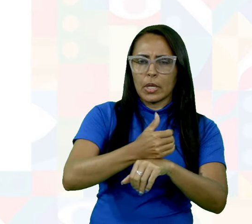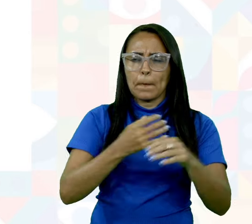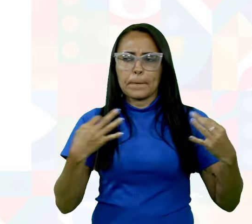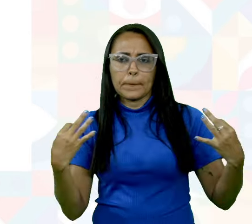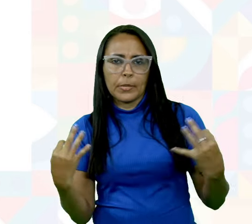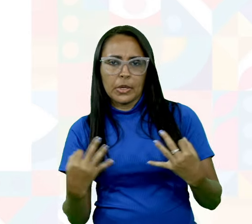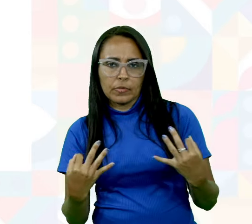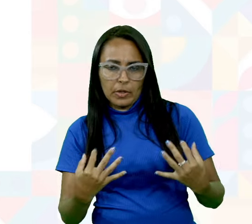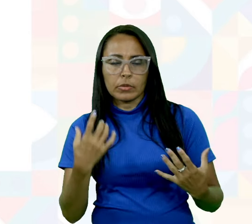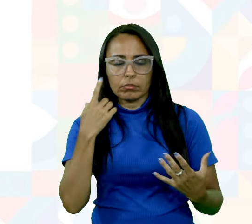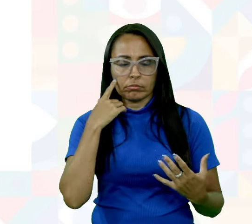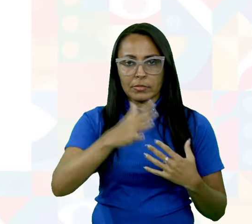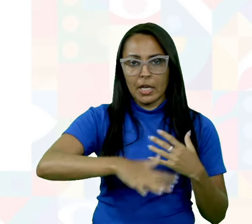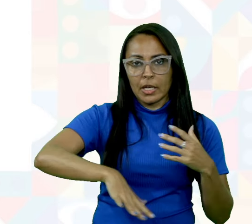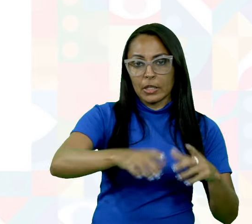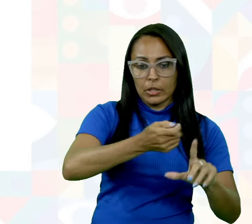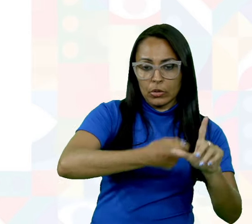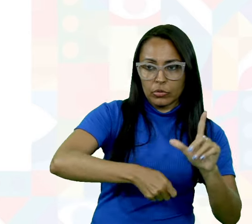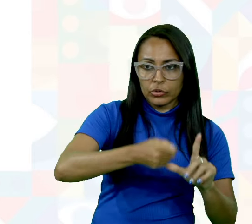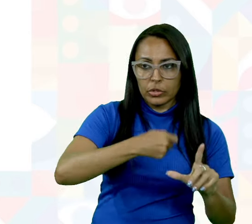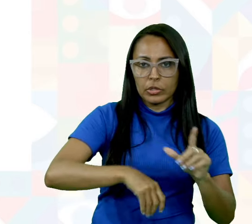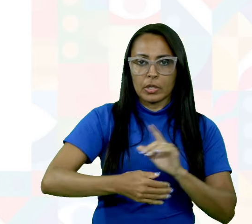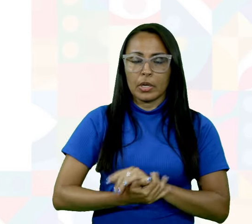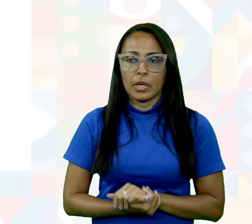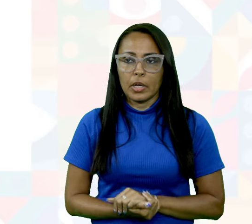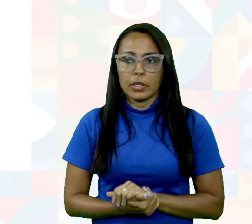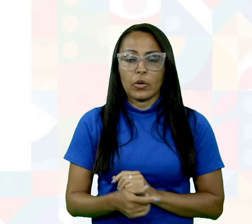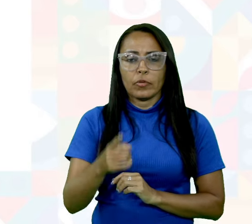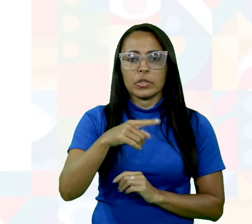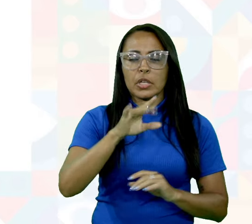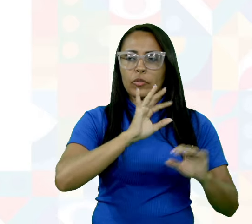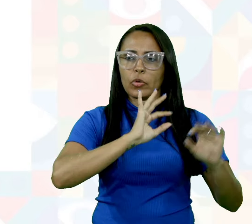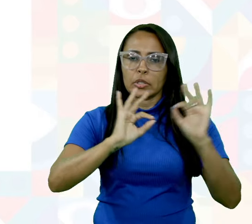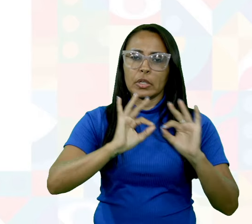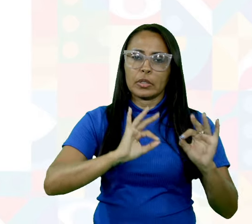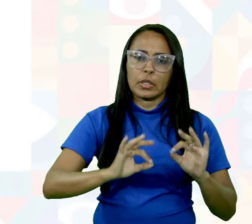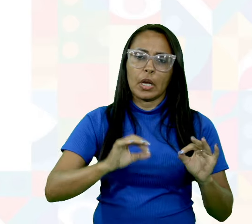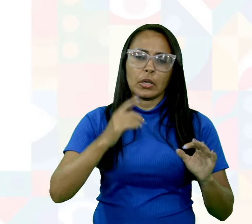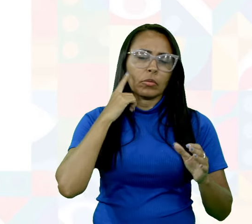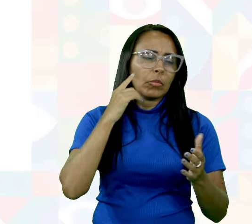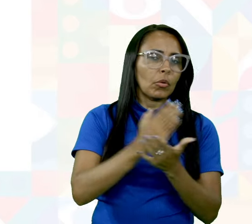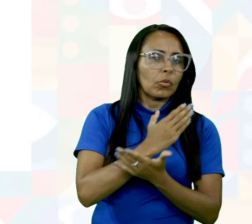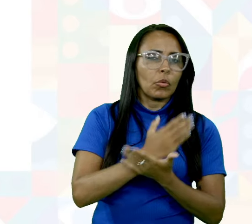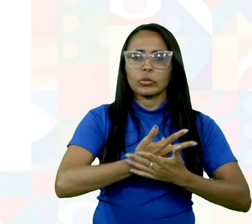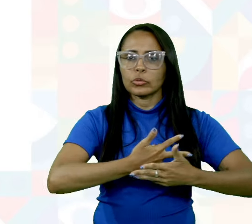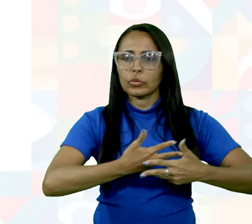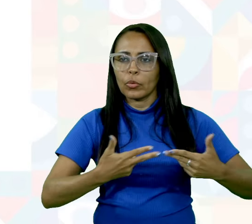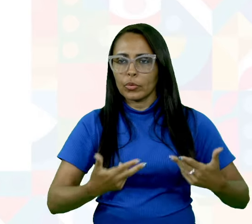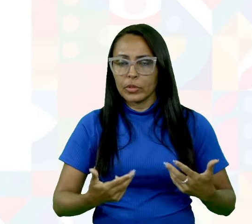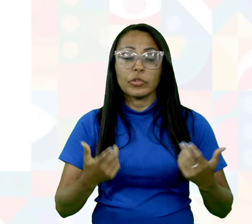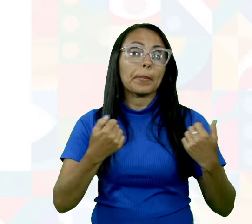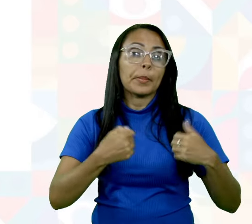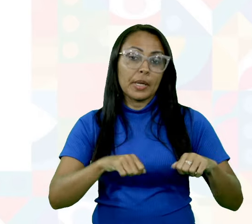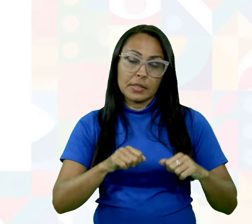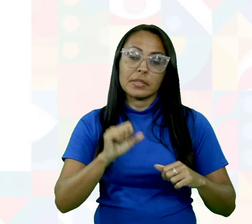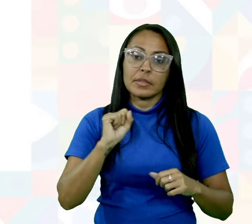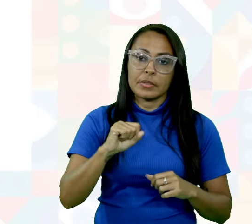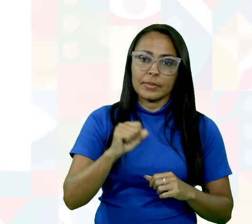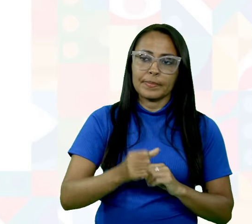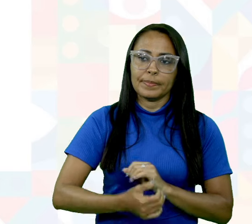segmento logístico, entendendo que vocês irão se deparar com alguns elementos, algumas variáveis que precisam de um determinado